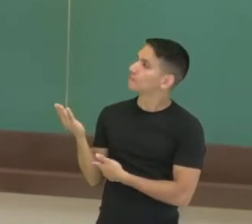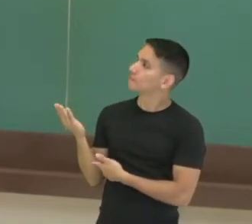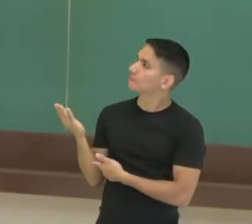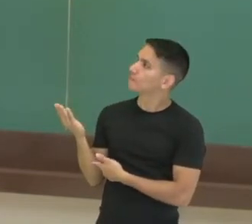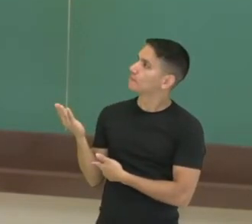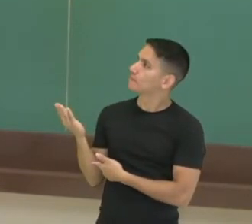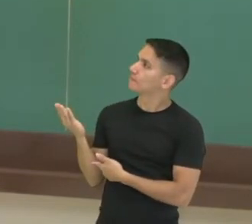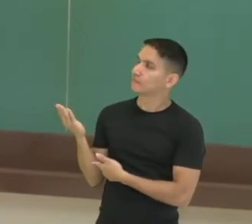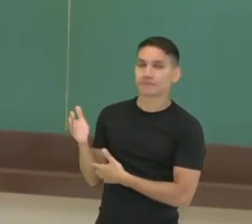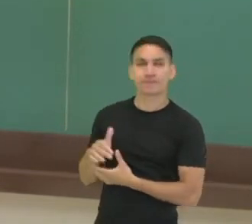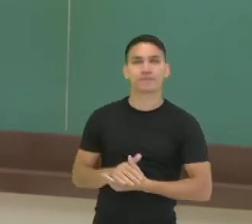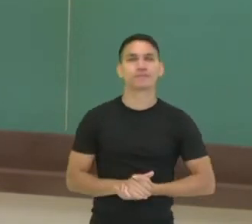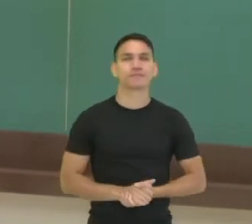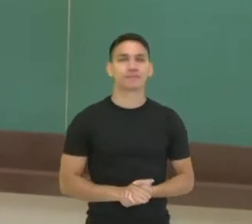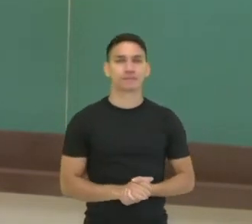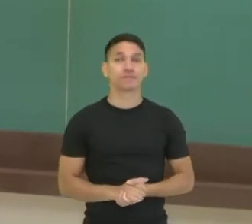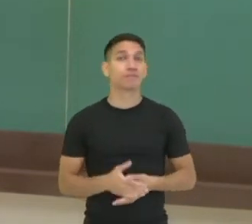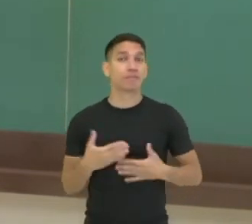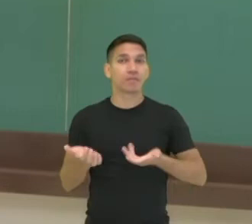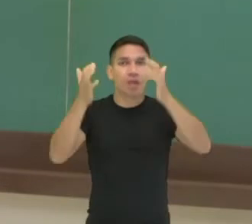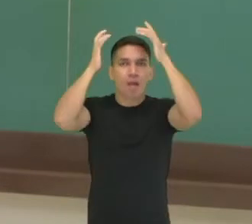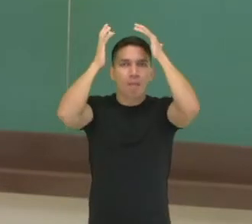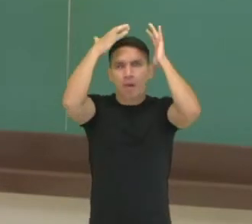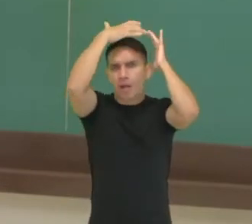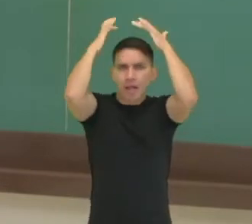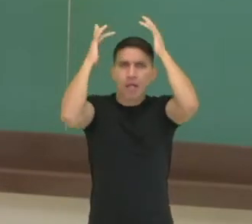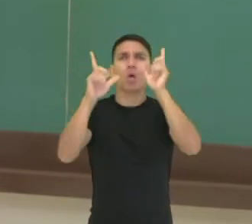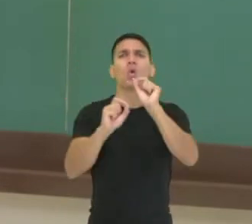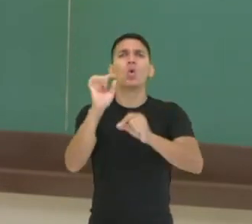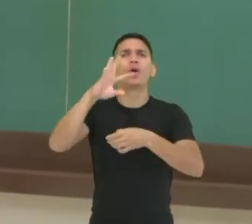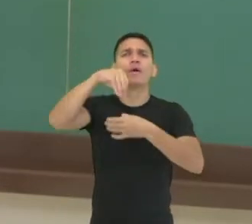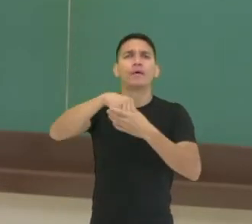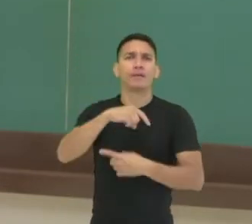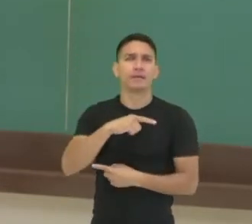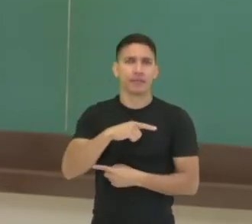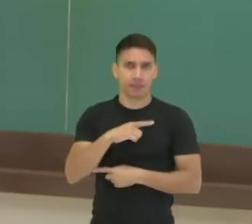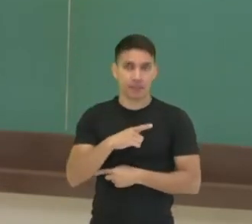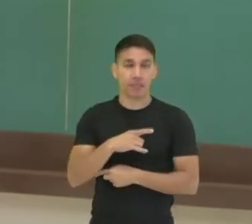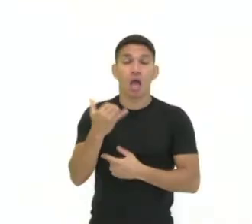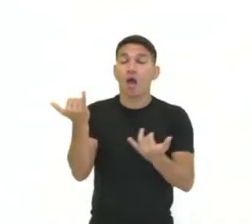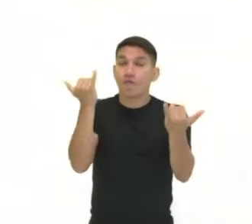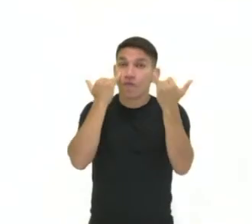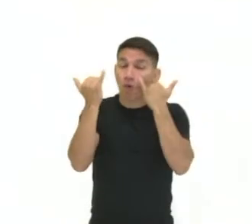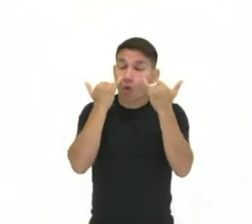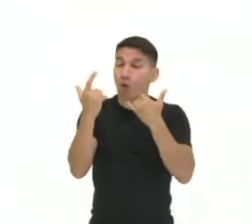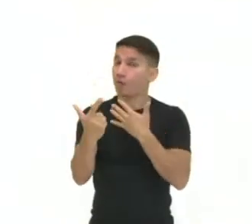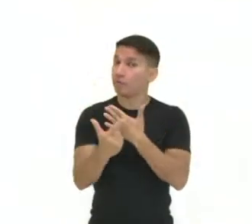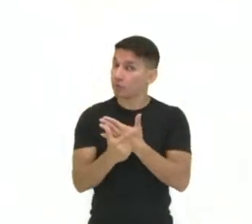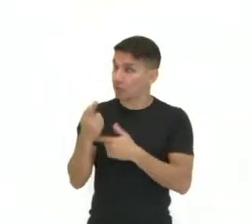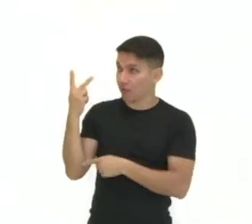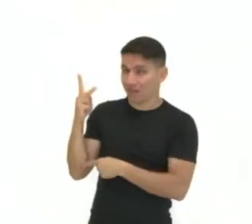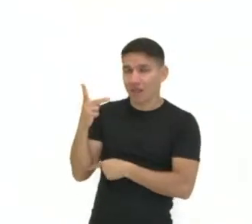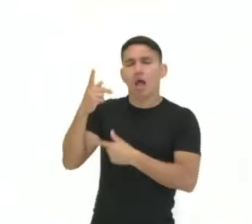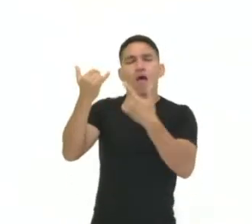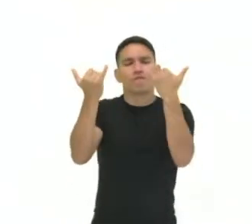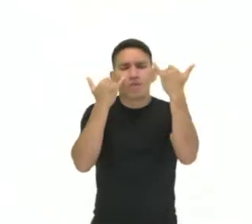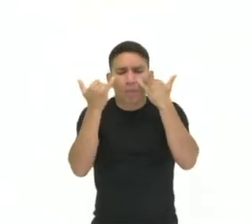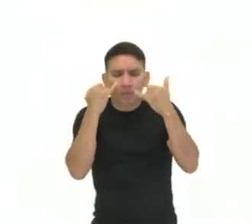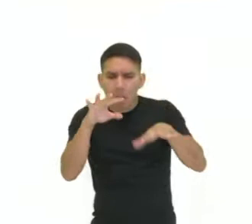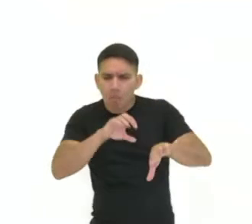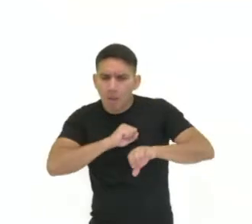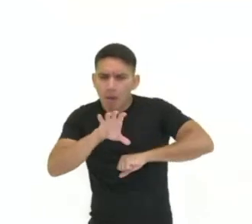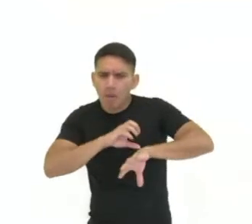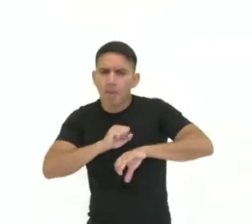cérebro. O cérebro é encarregado do quê? De receber informações, processar e